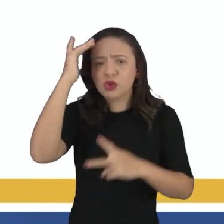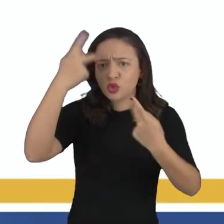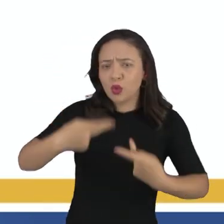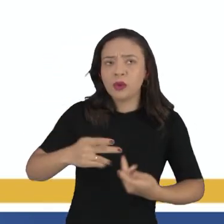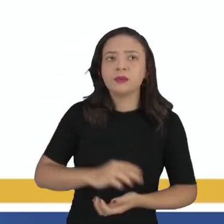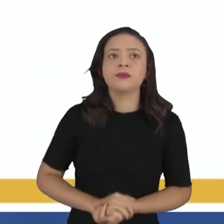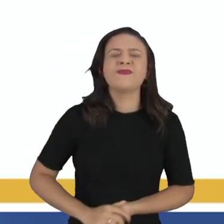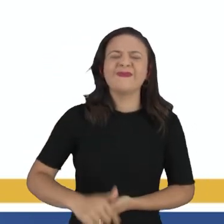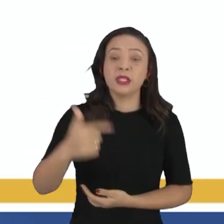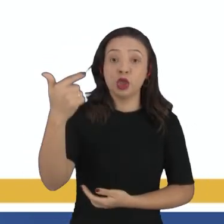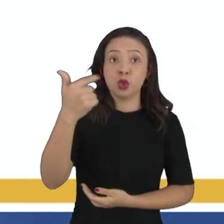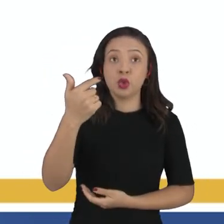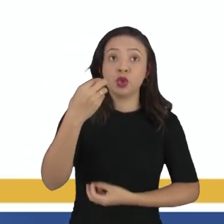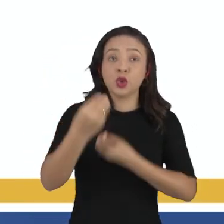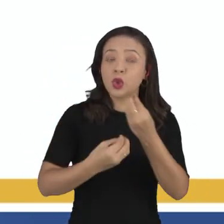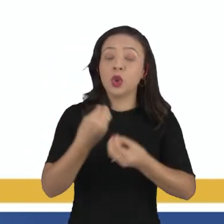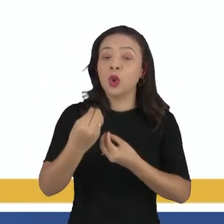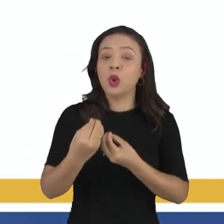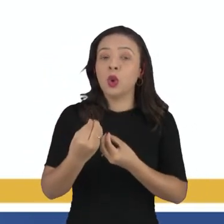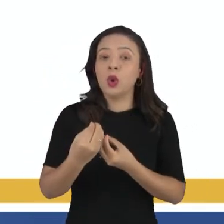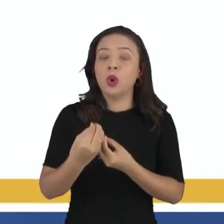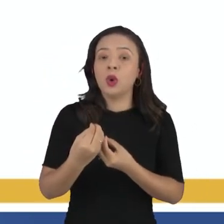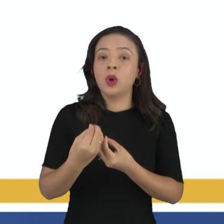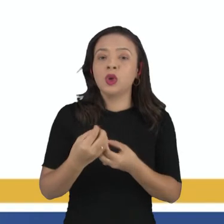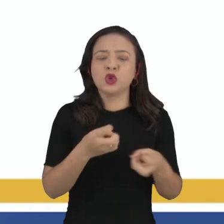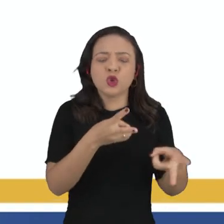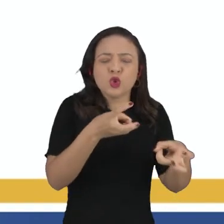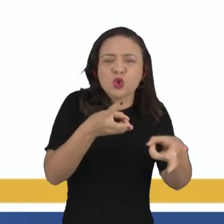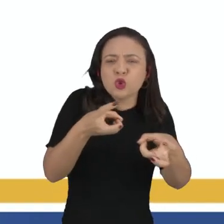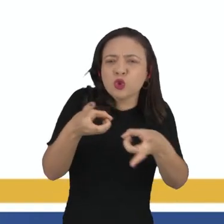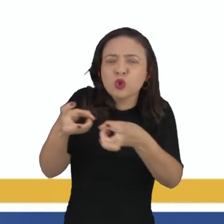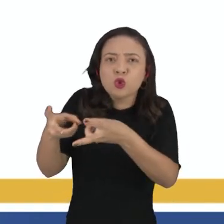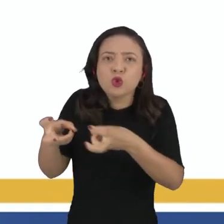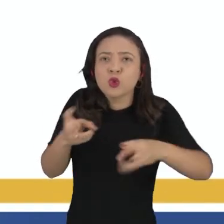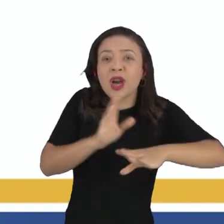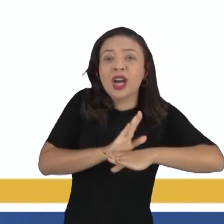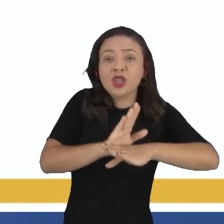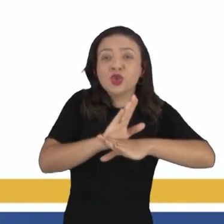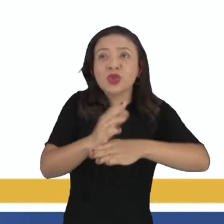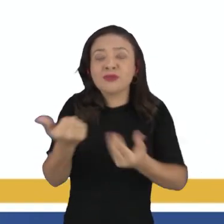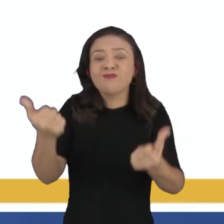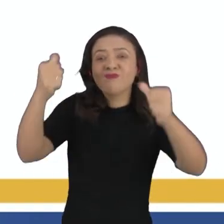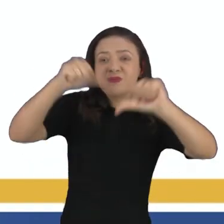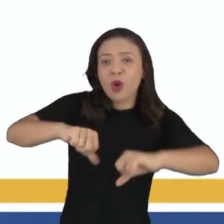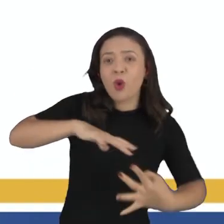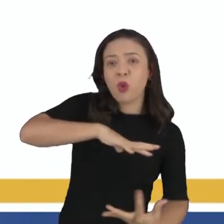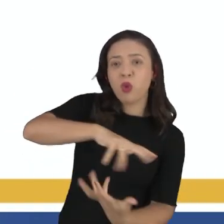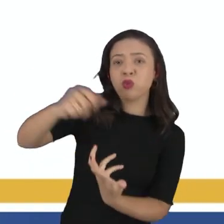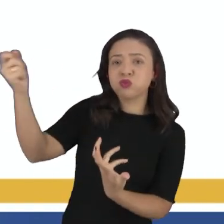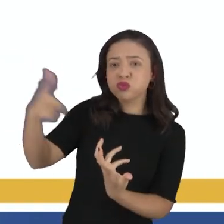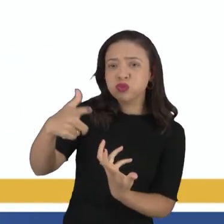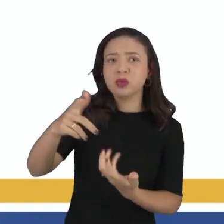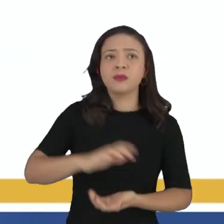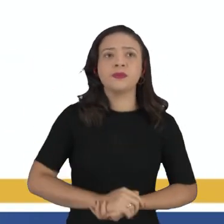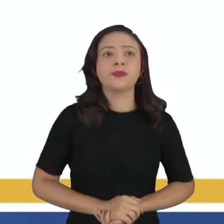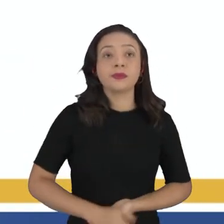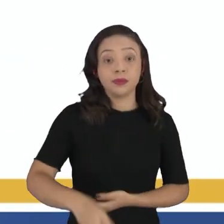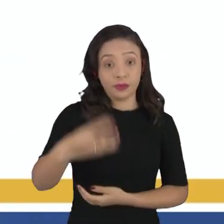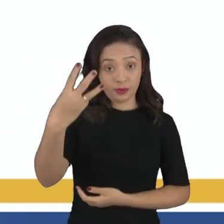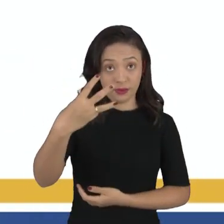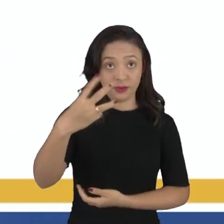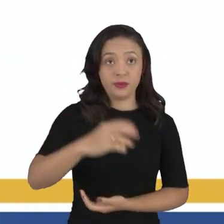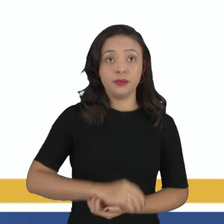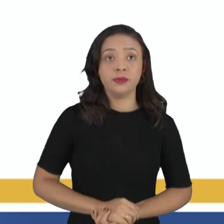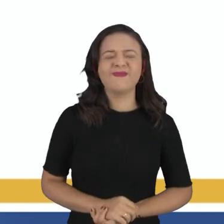2. Como o consumo desenfreado ajuda no agravamento do aquecimento global? E